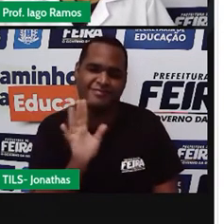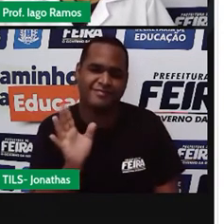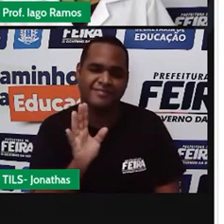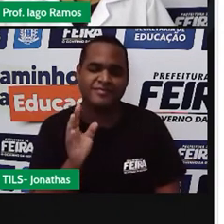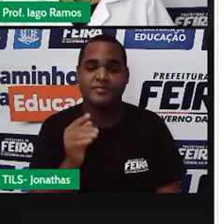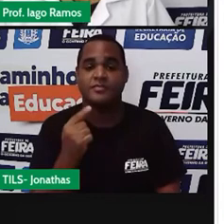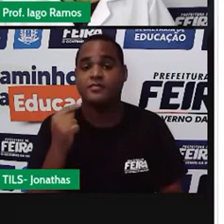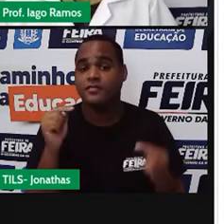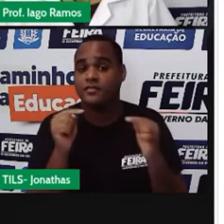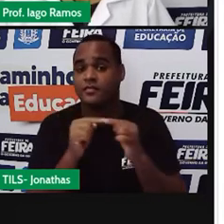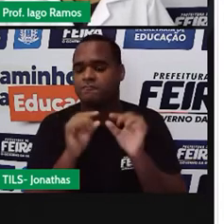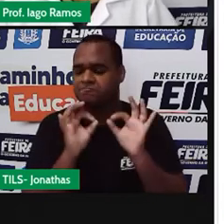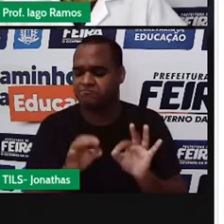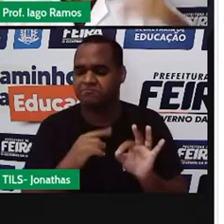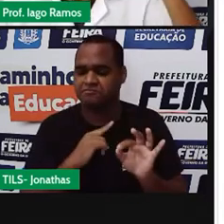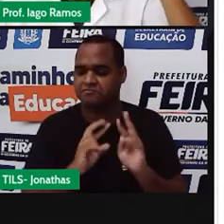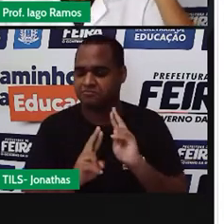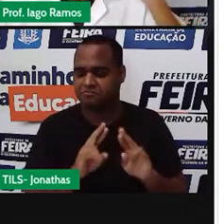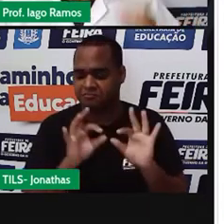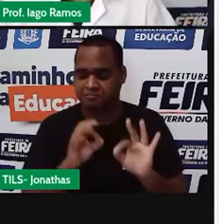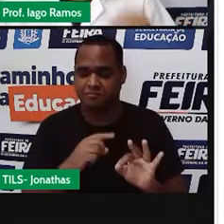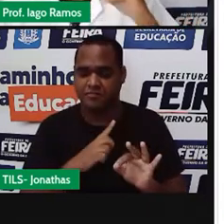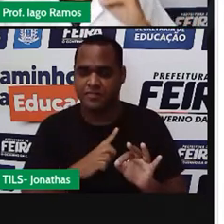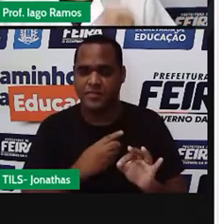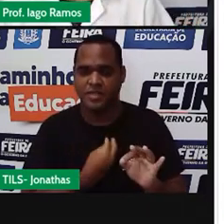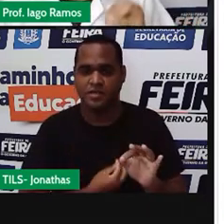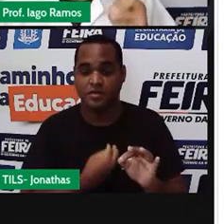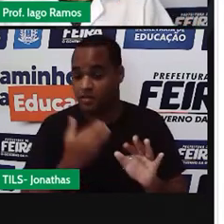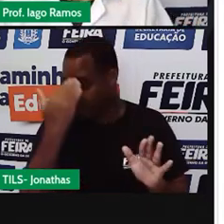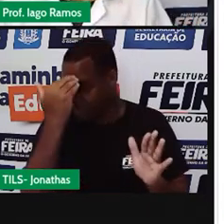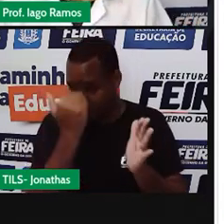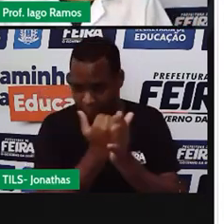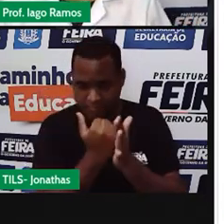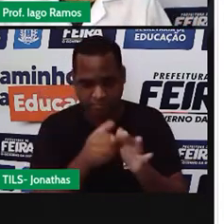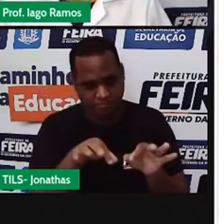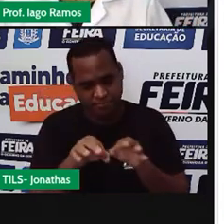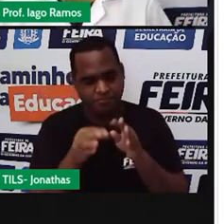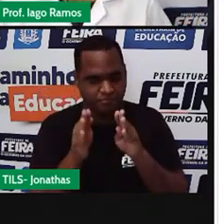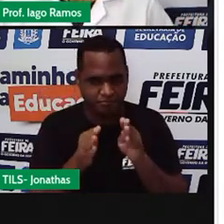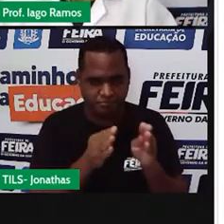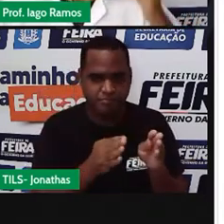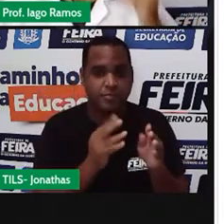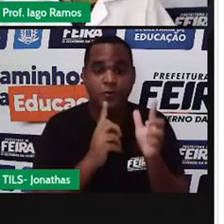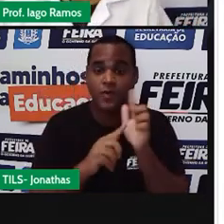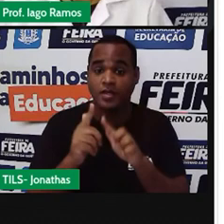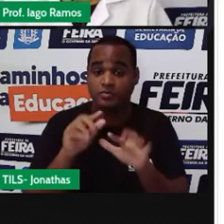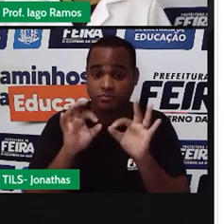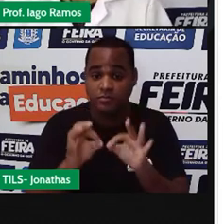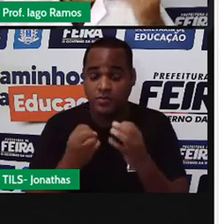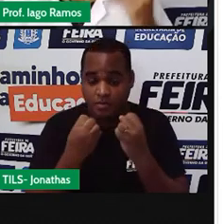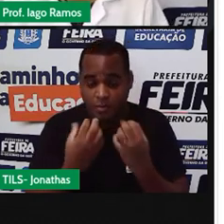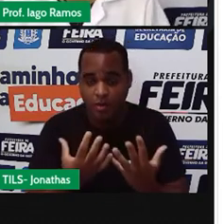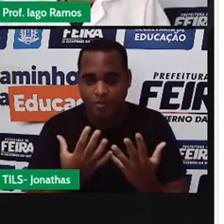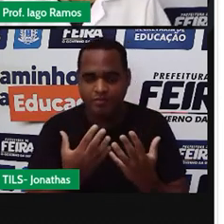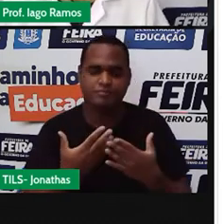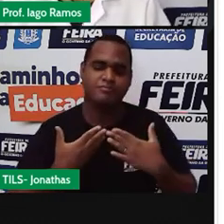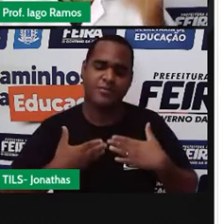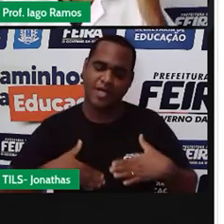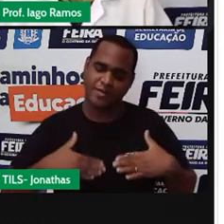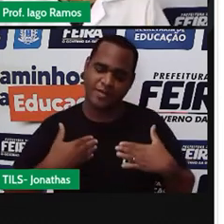siga essa receita aqui ó obedece a ordem do que deve ser feito com calma